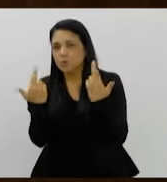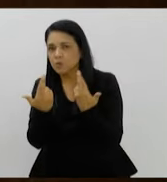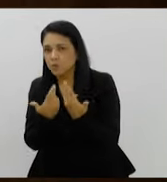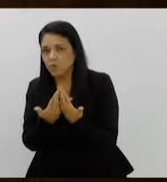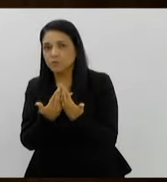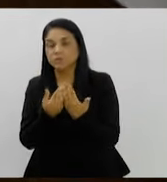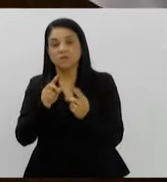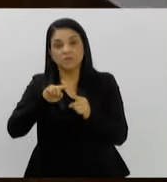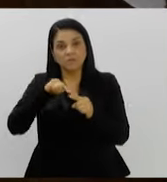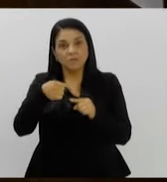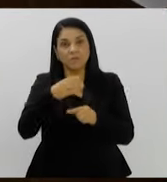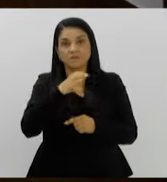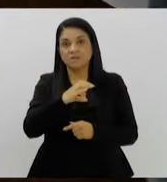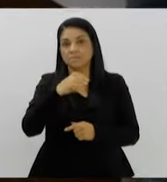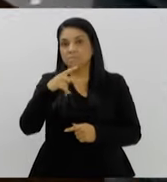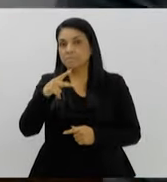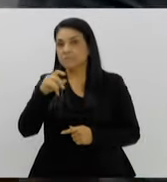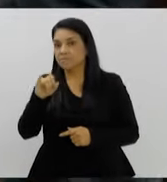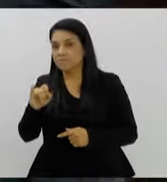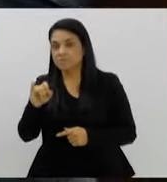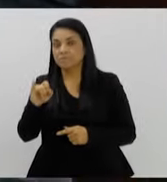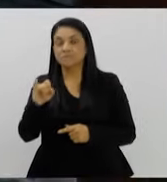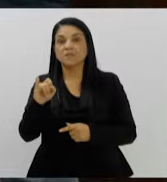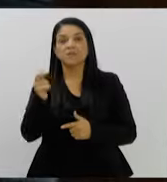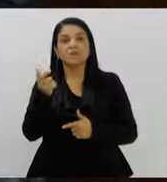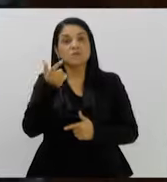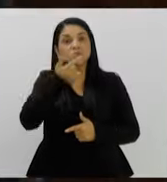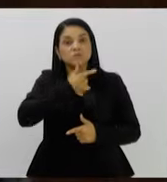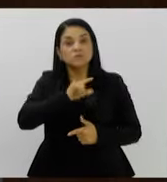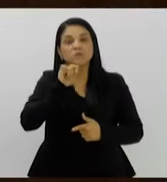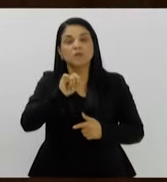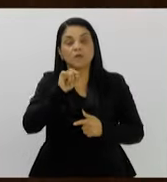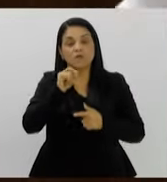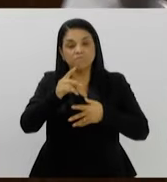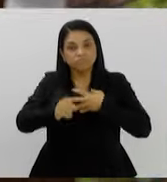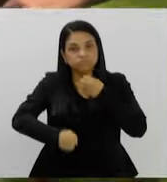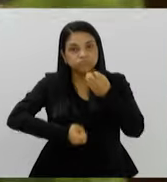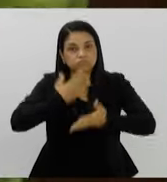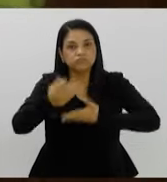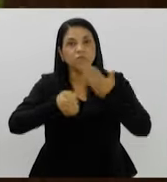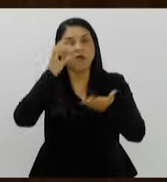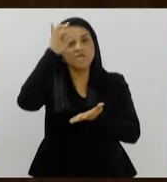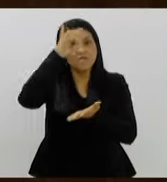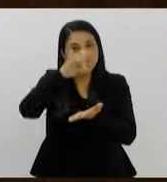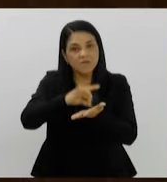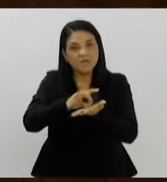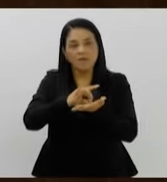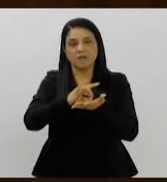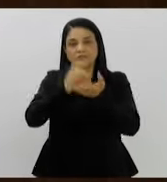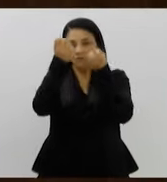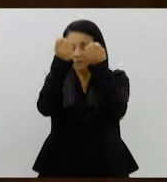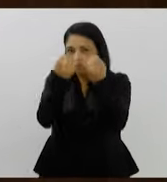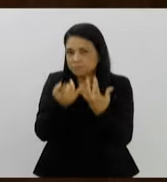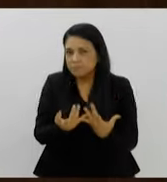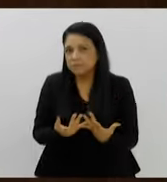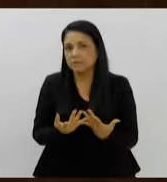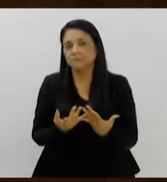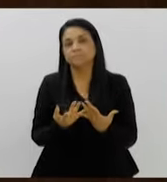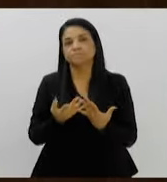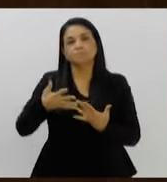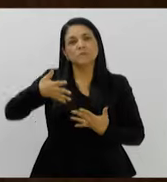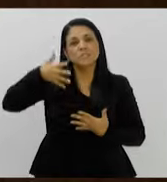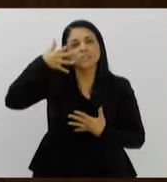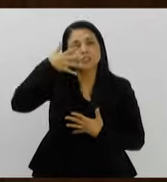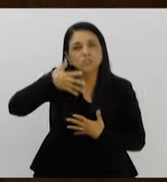a CPI apenas para que nós pudéssemos colocar a verdade à luz através de um discurso que